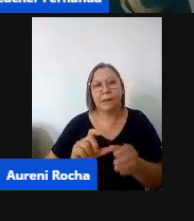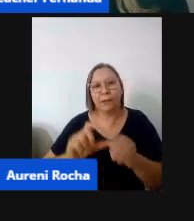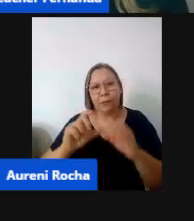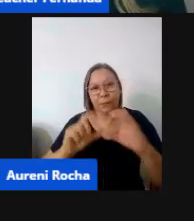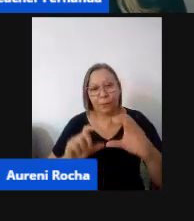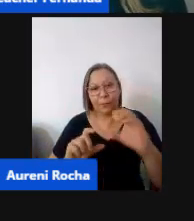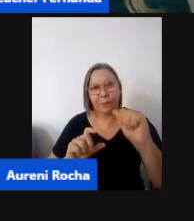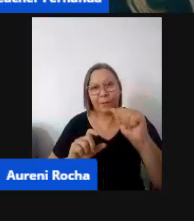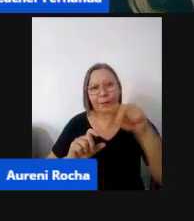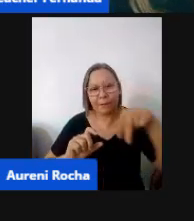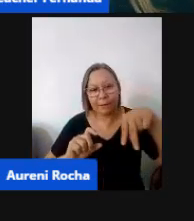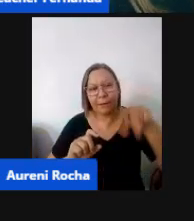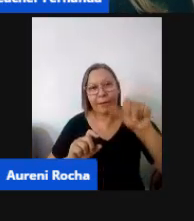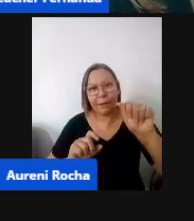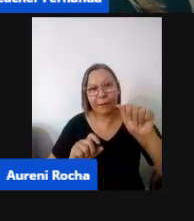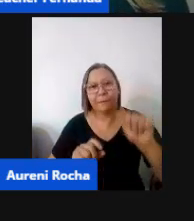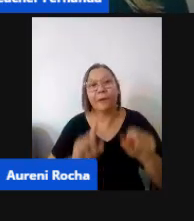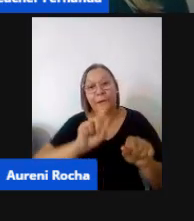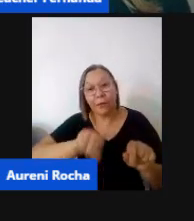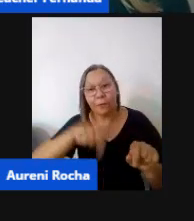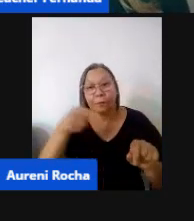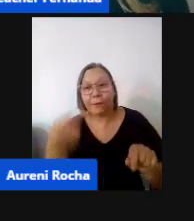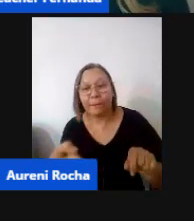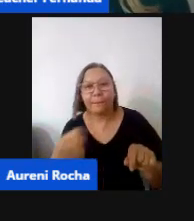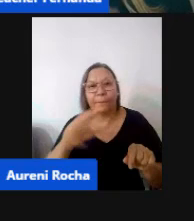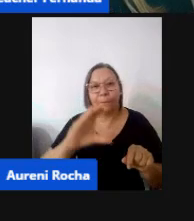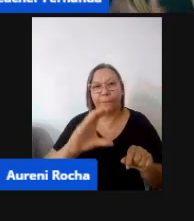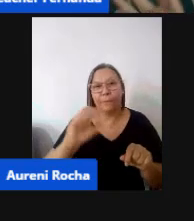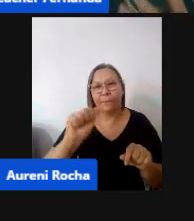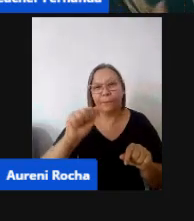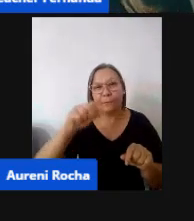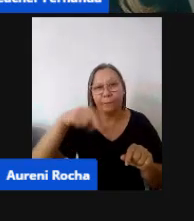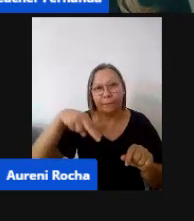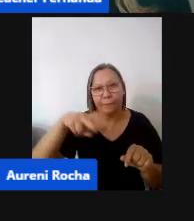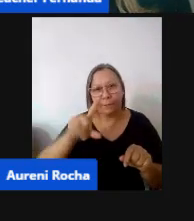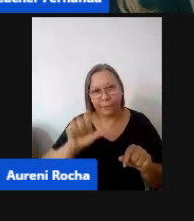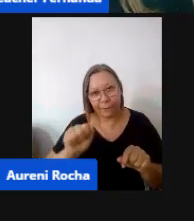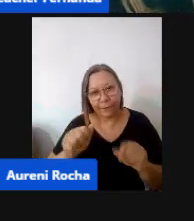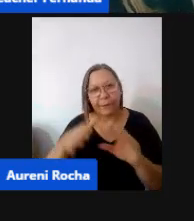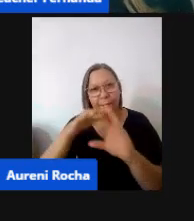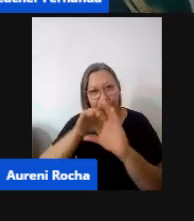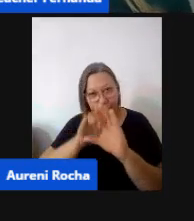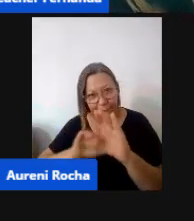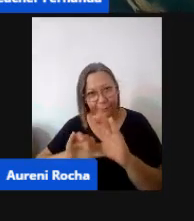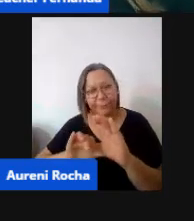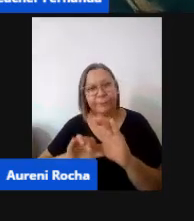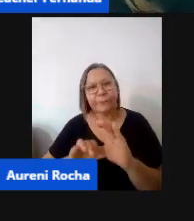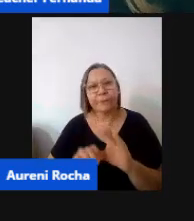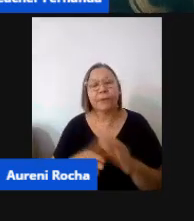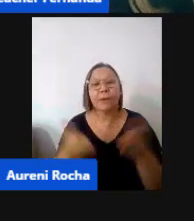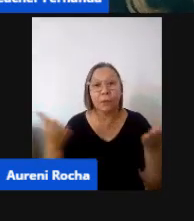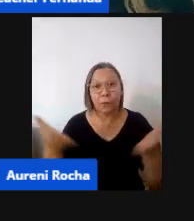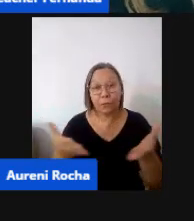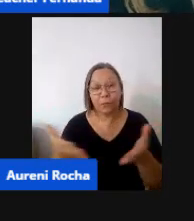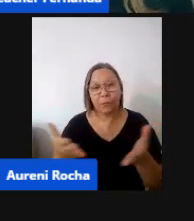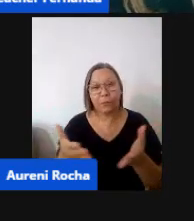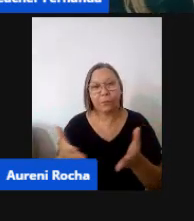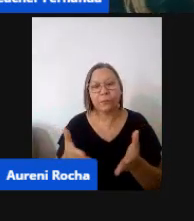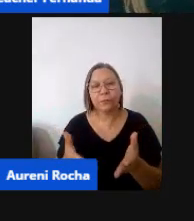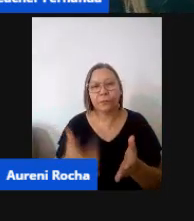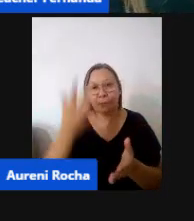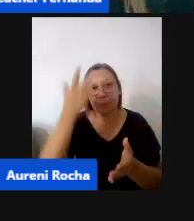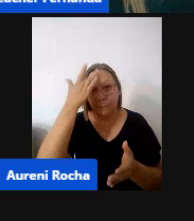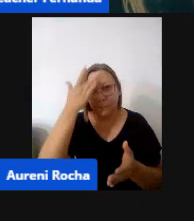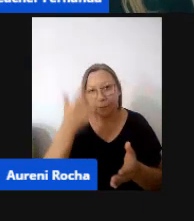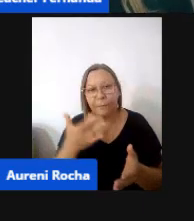o depois do Canva. Bom, hoje o meu perfil já mudou um pouco mais, está um pouco diferente